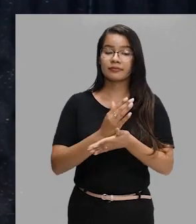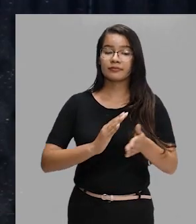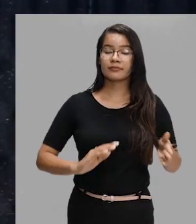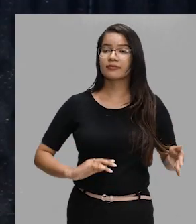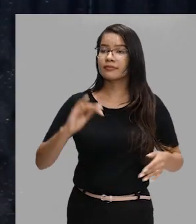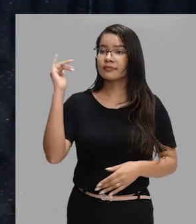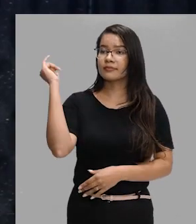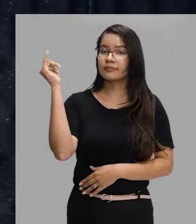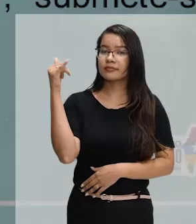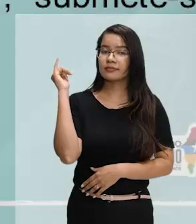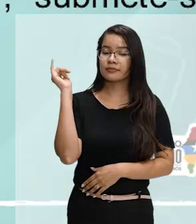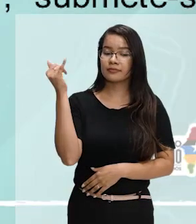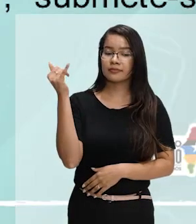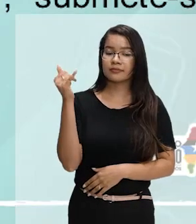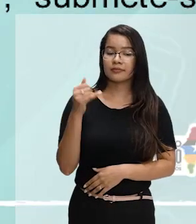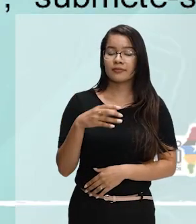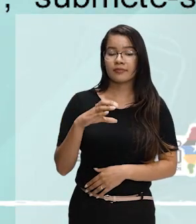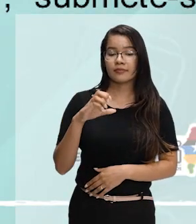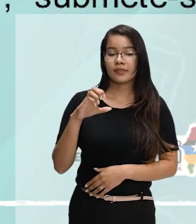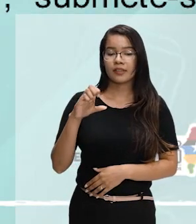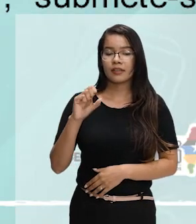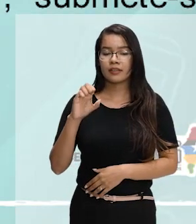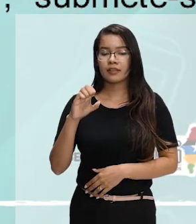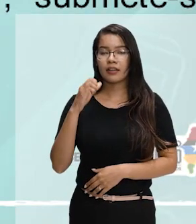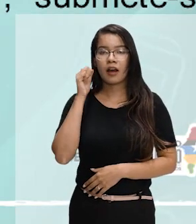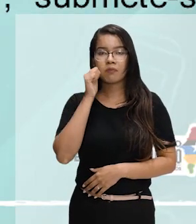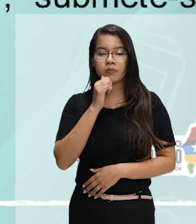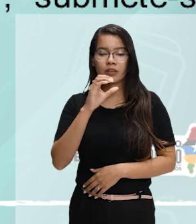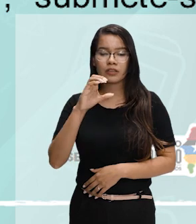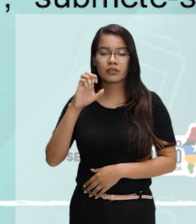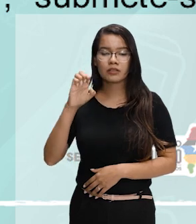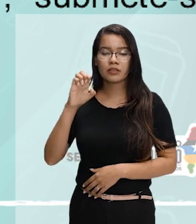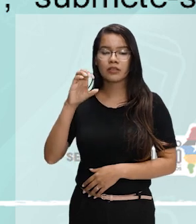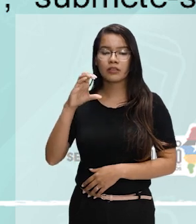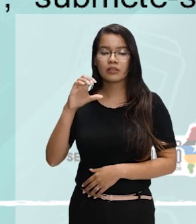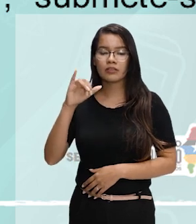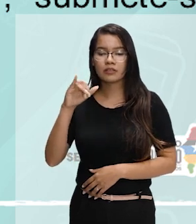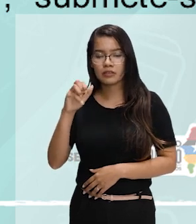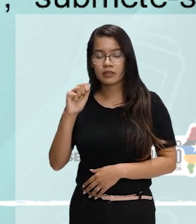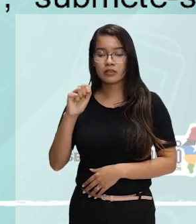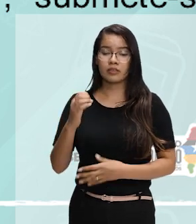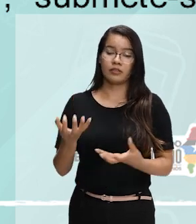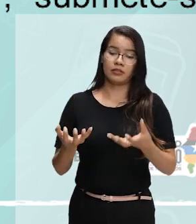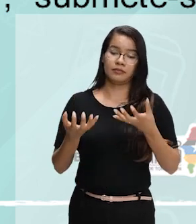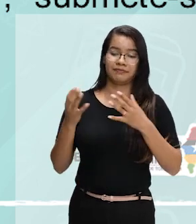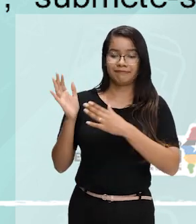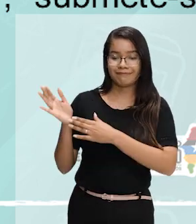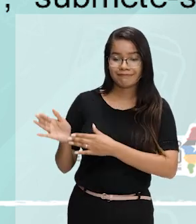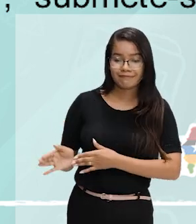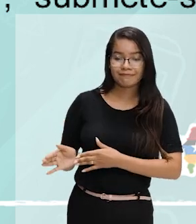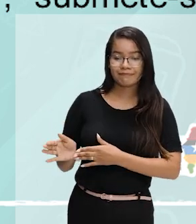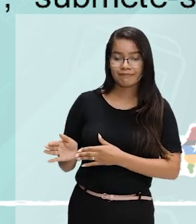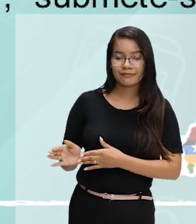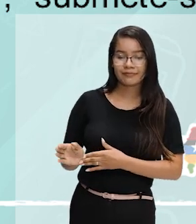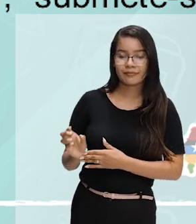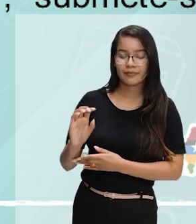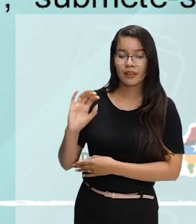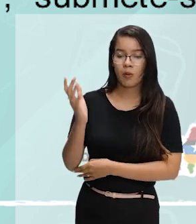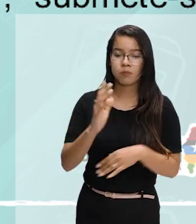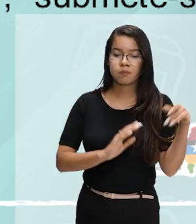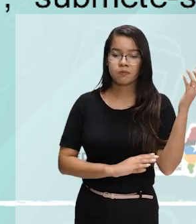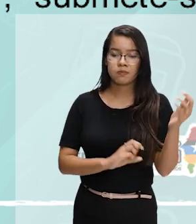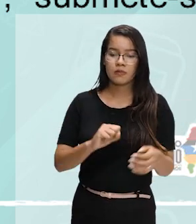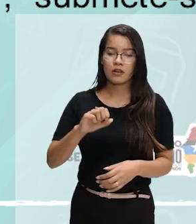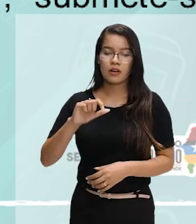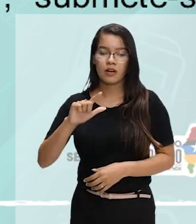narrativa, Ceci decide permanecer na selva com Peri. Peri não pode viver junto com sua